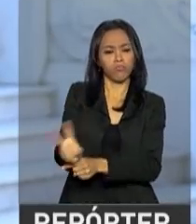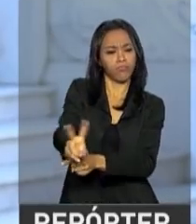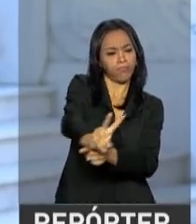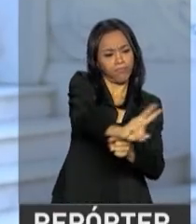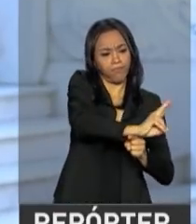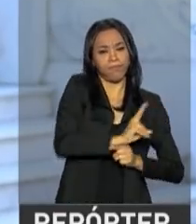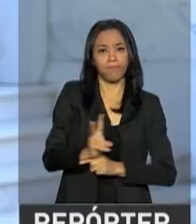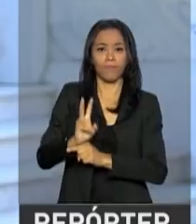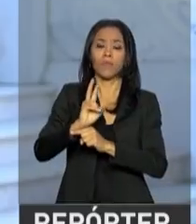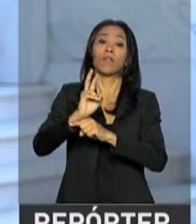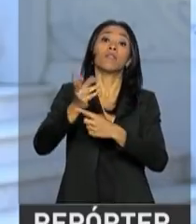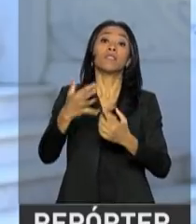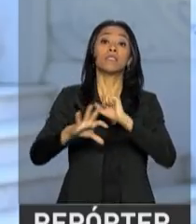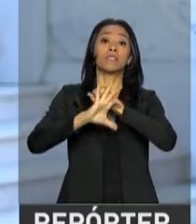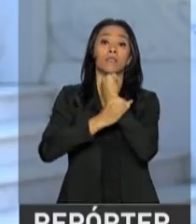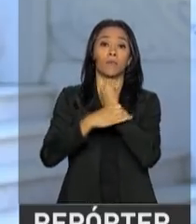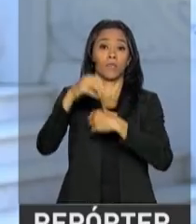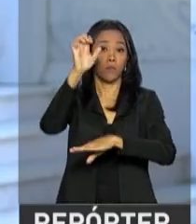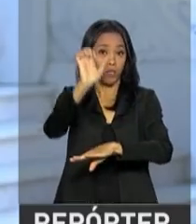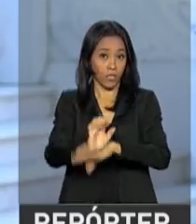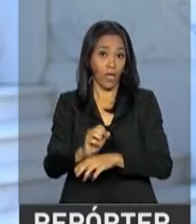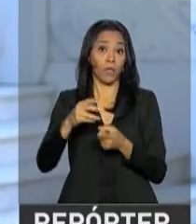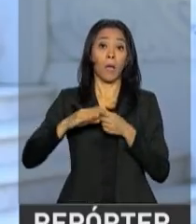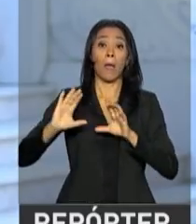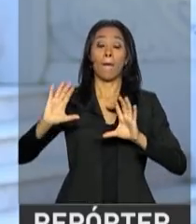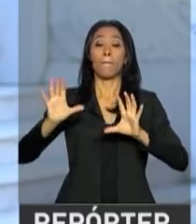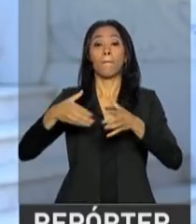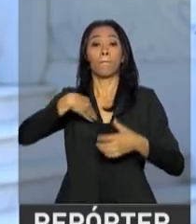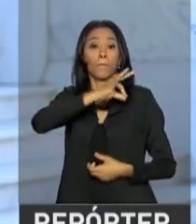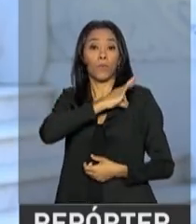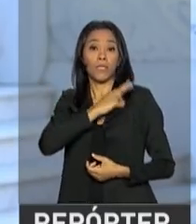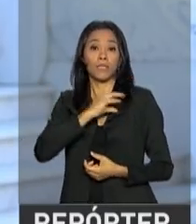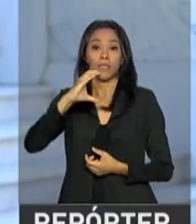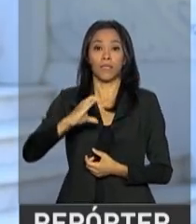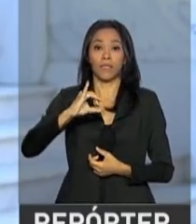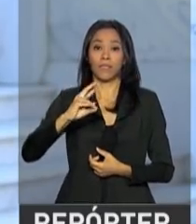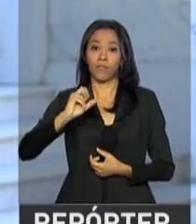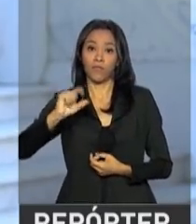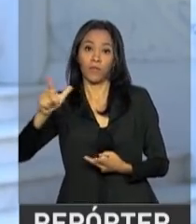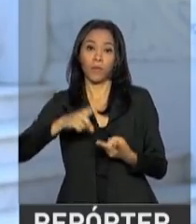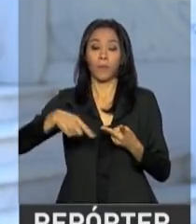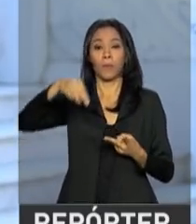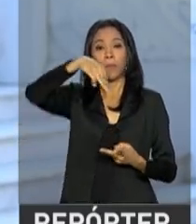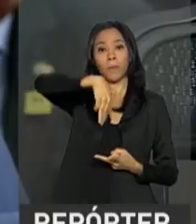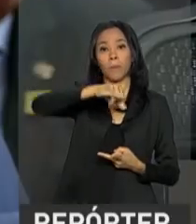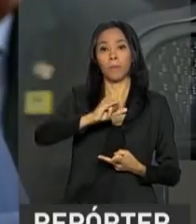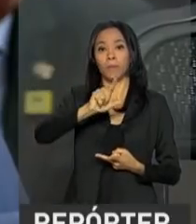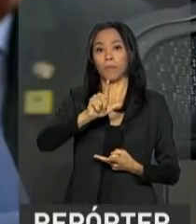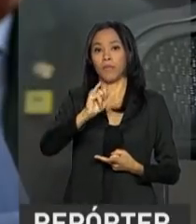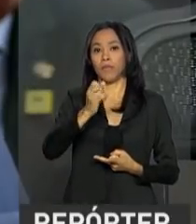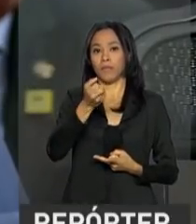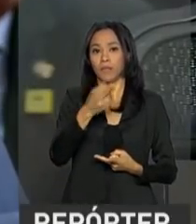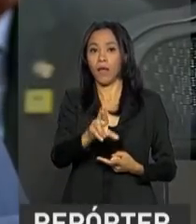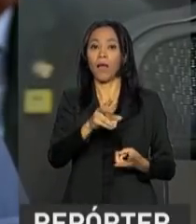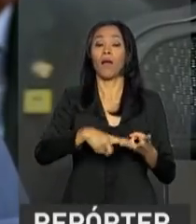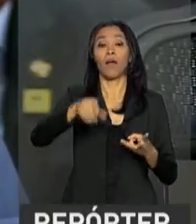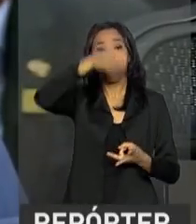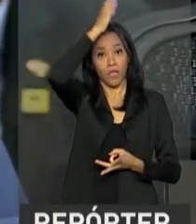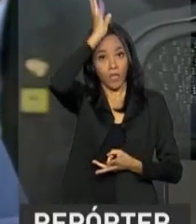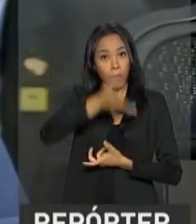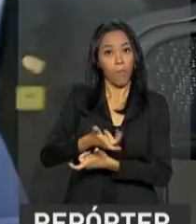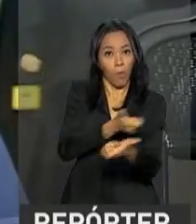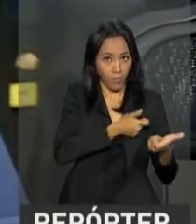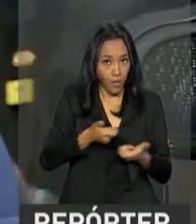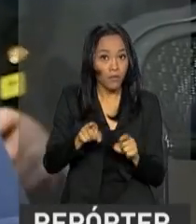do estado que inclui as polícias civil e militar do corpo de bombeiros militar nós vamos criar muito